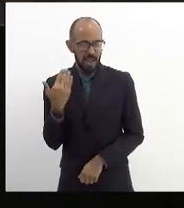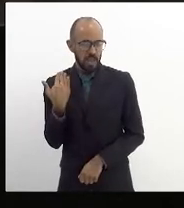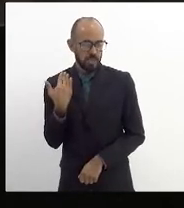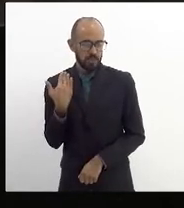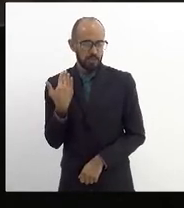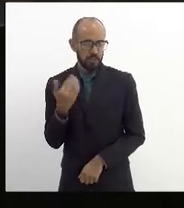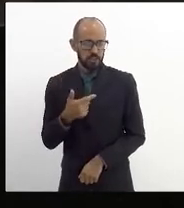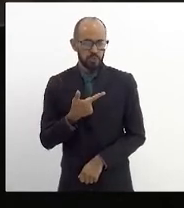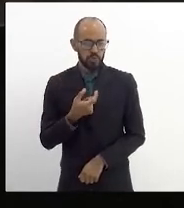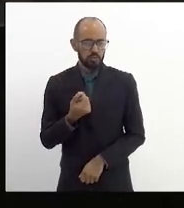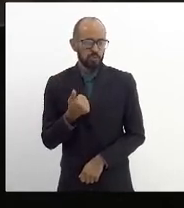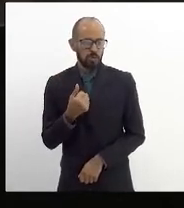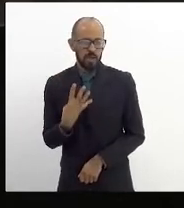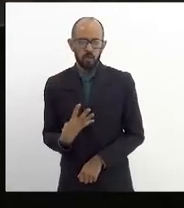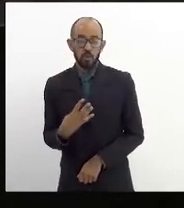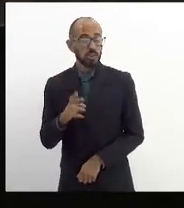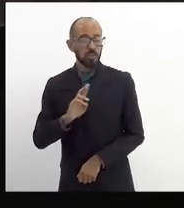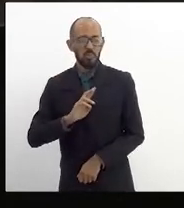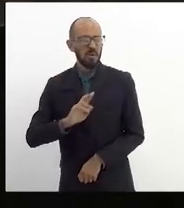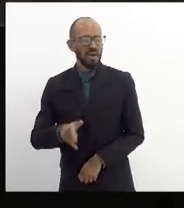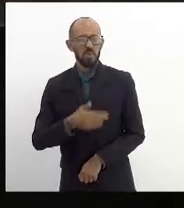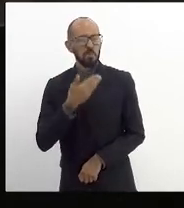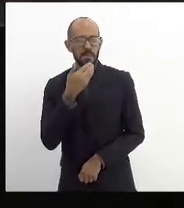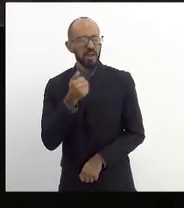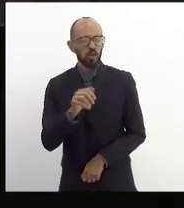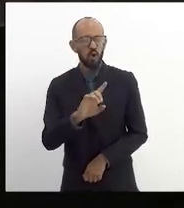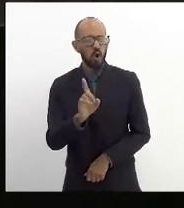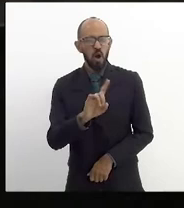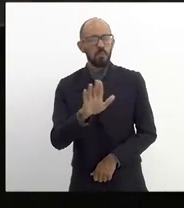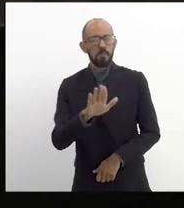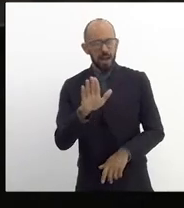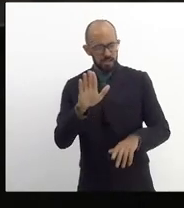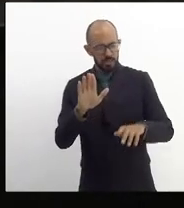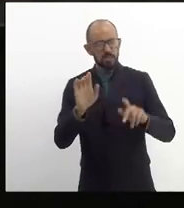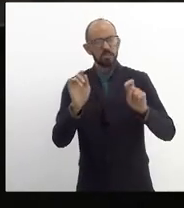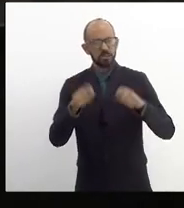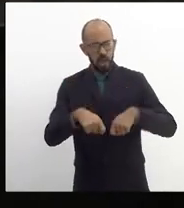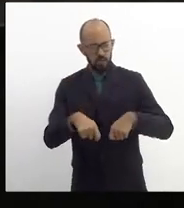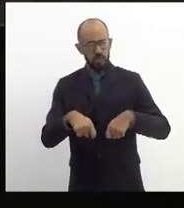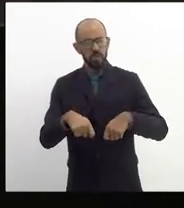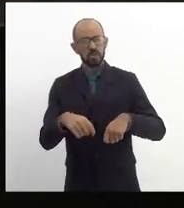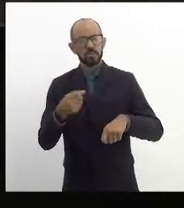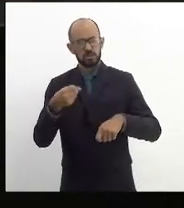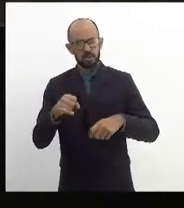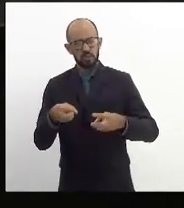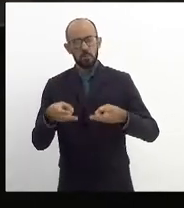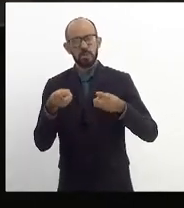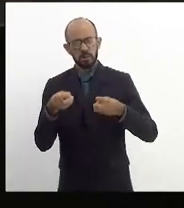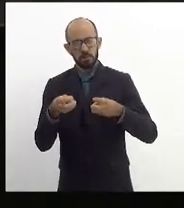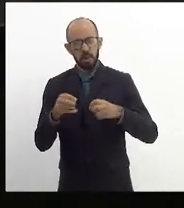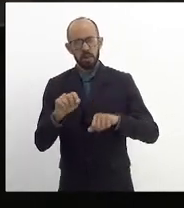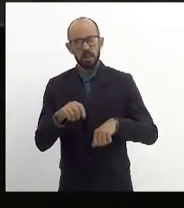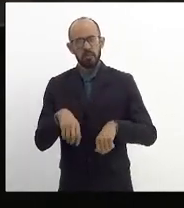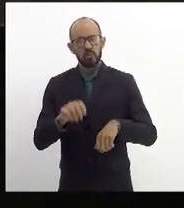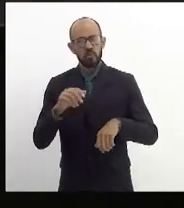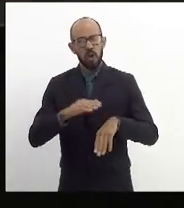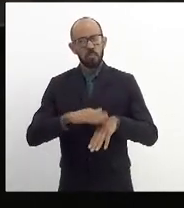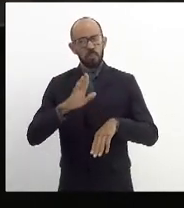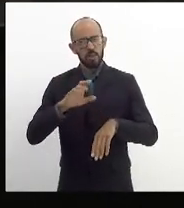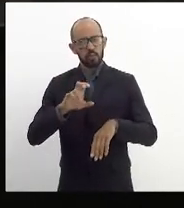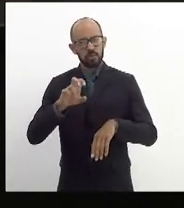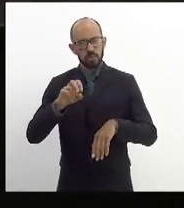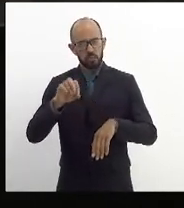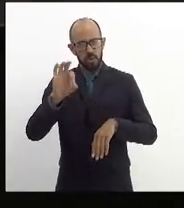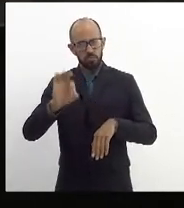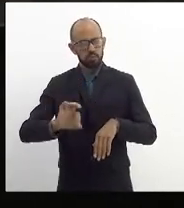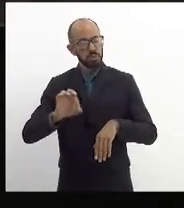não era o melhor cenário mas é o cenário que era possível E se nós considerarmos que tivemos um aumento de cinquenta por cento